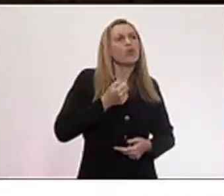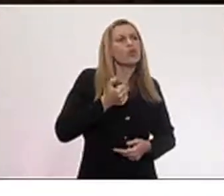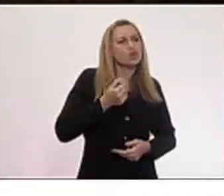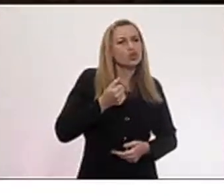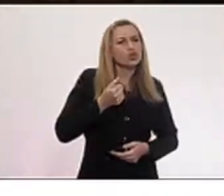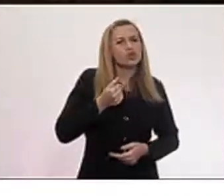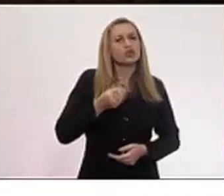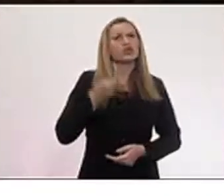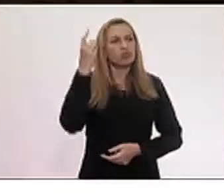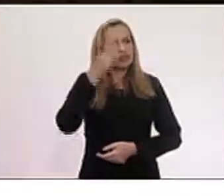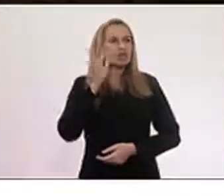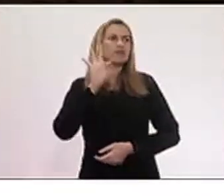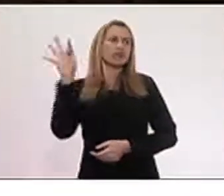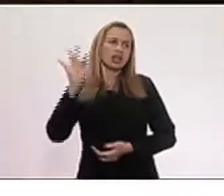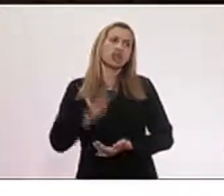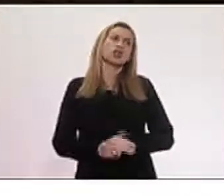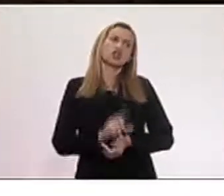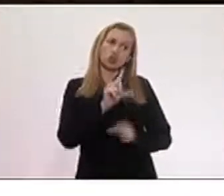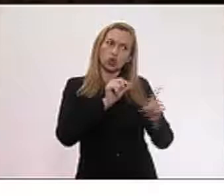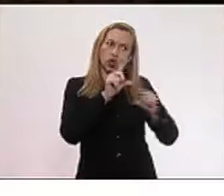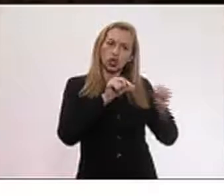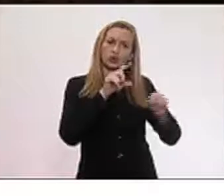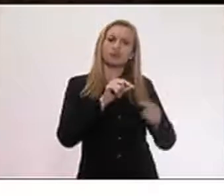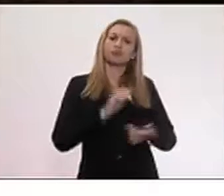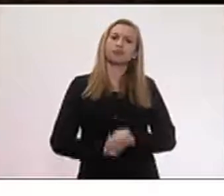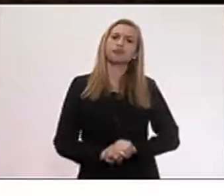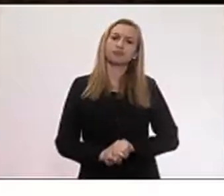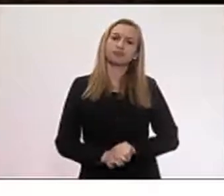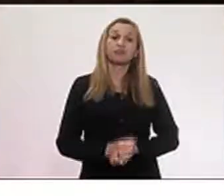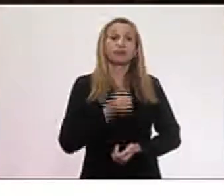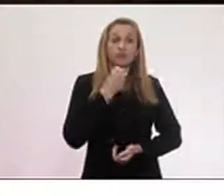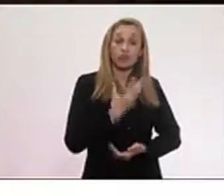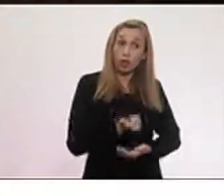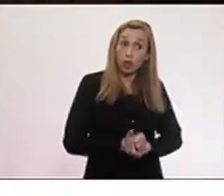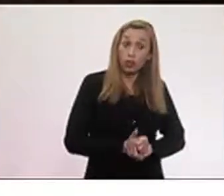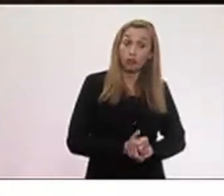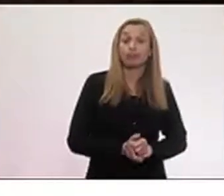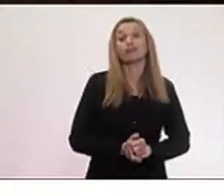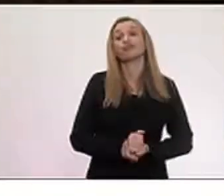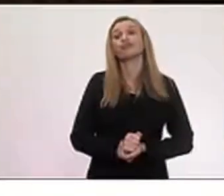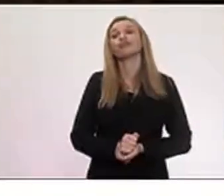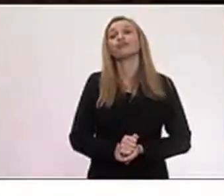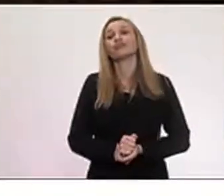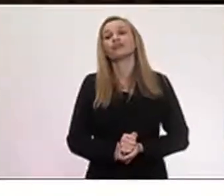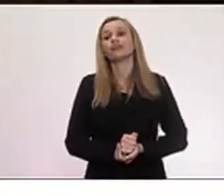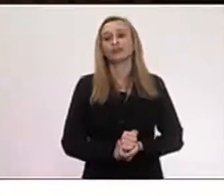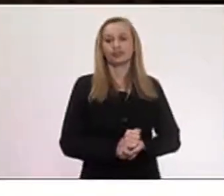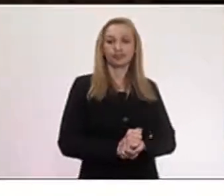deputados federais. Bom, dito isso,